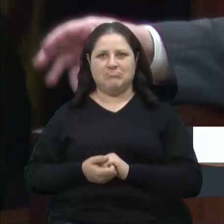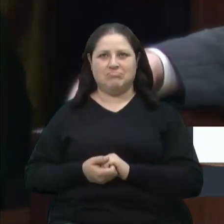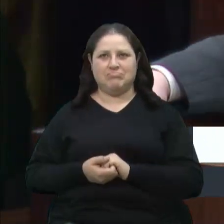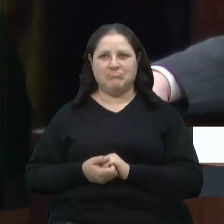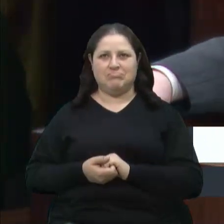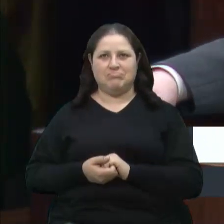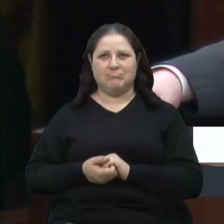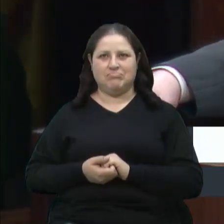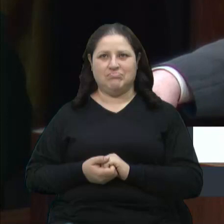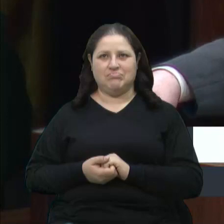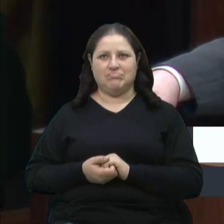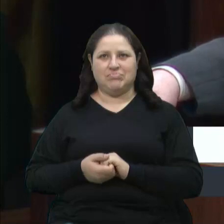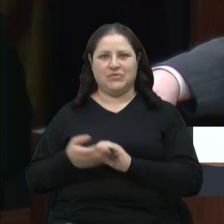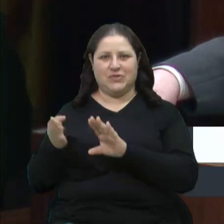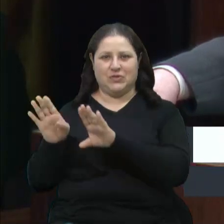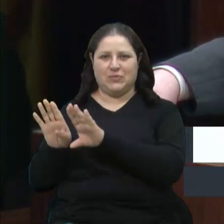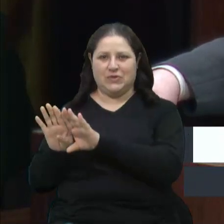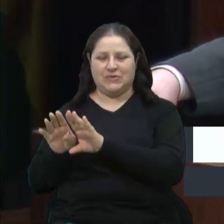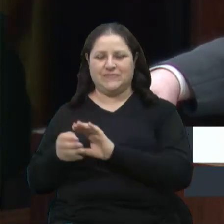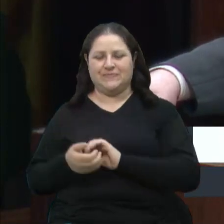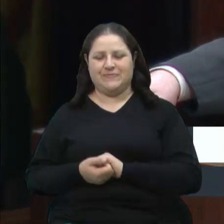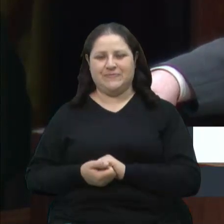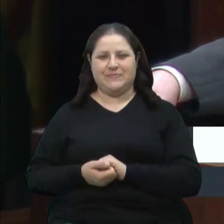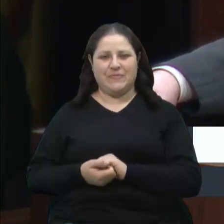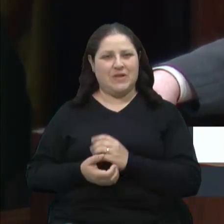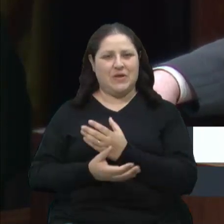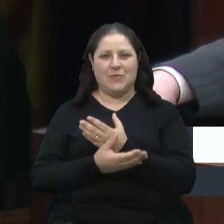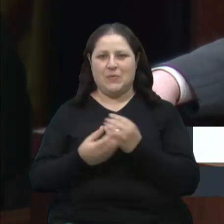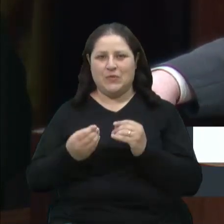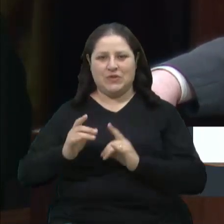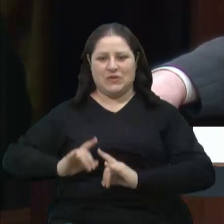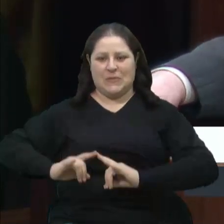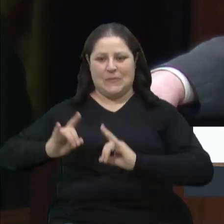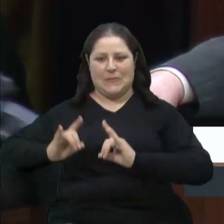Vou fechar a porta ali. Muitas edificações